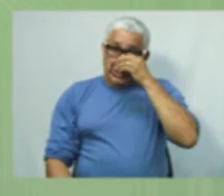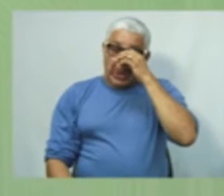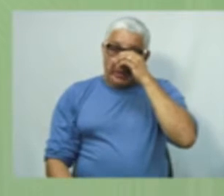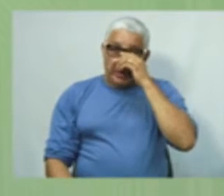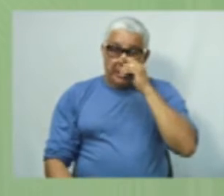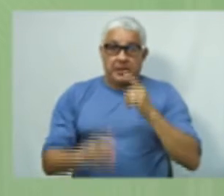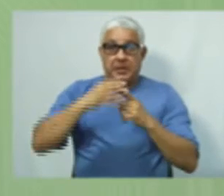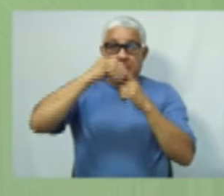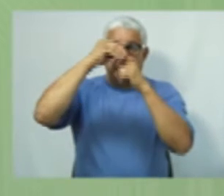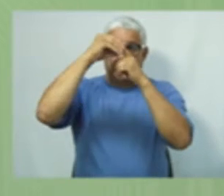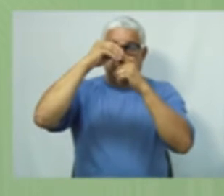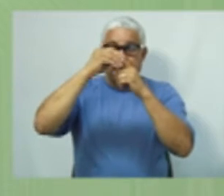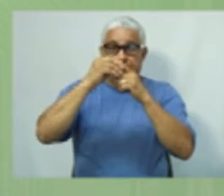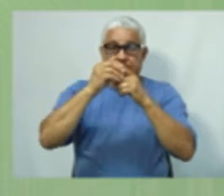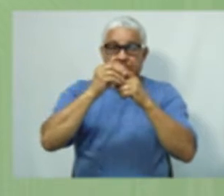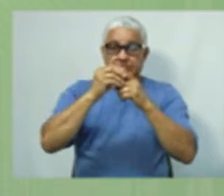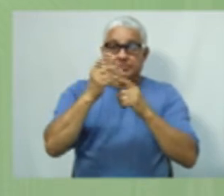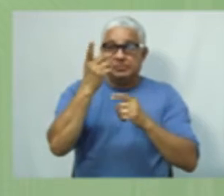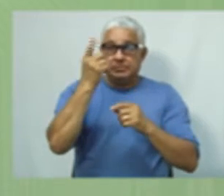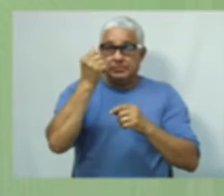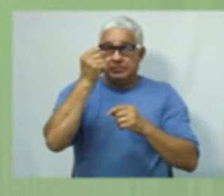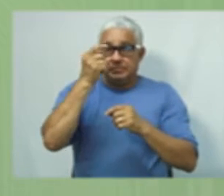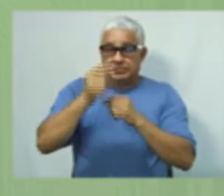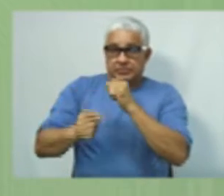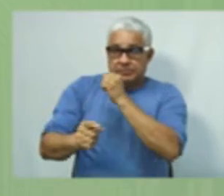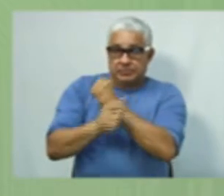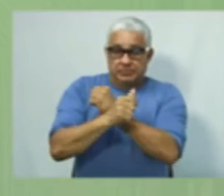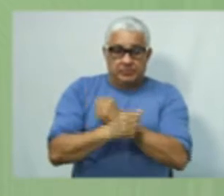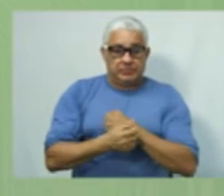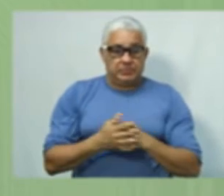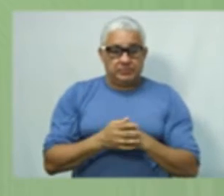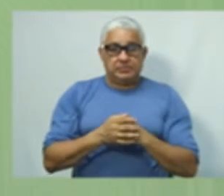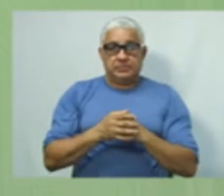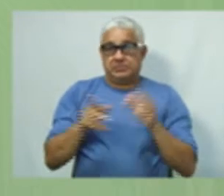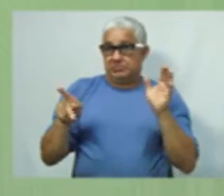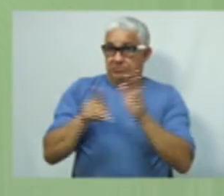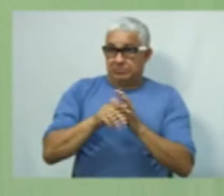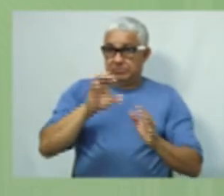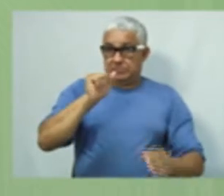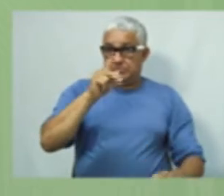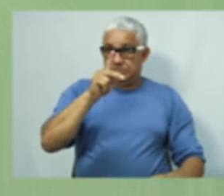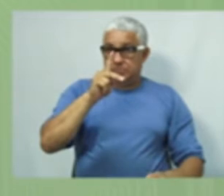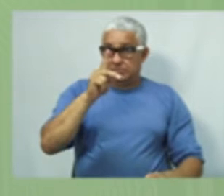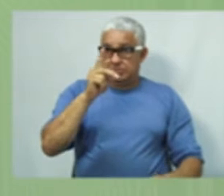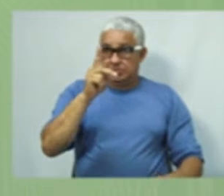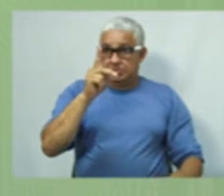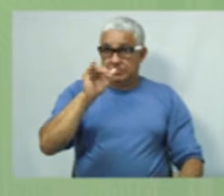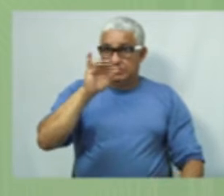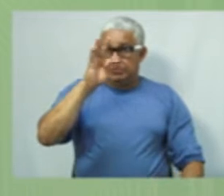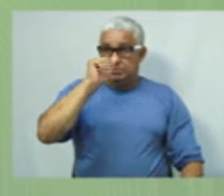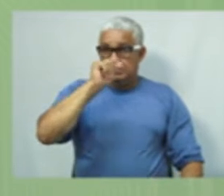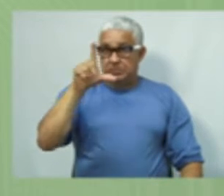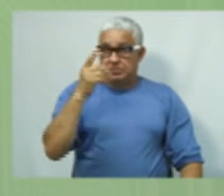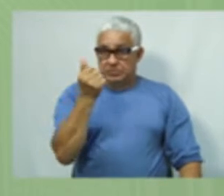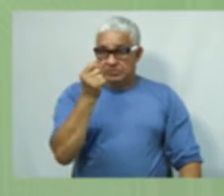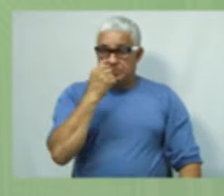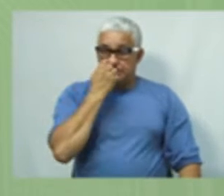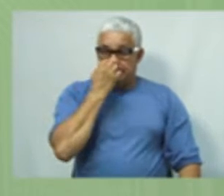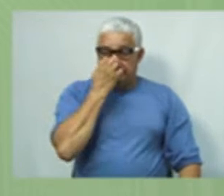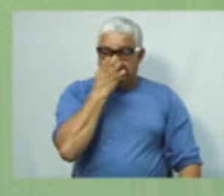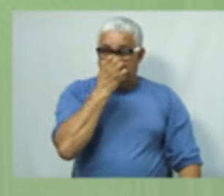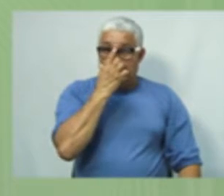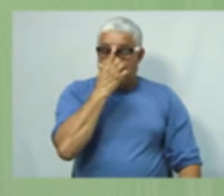de financiamento, como já falamos para vocês, capital próprio, que é o ideal, né? É fazer a